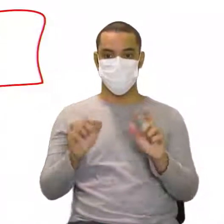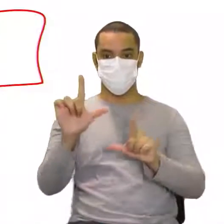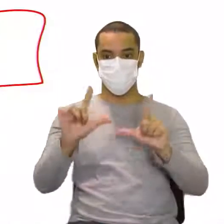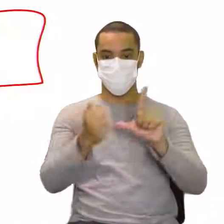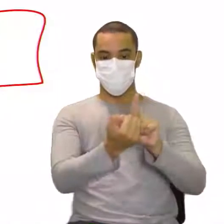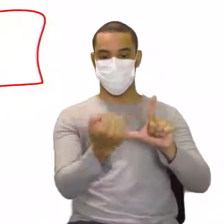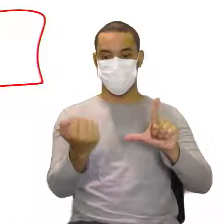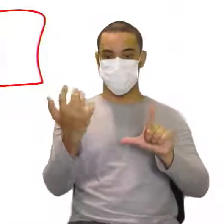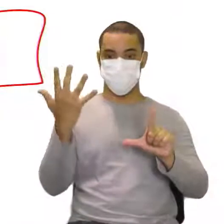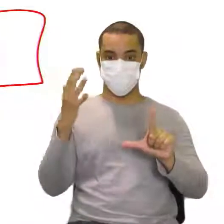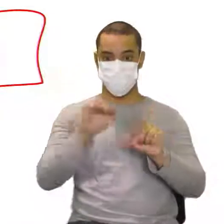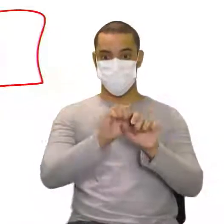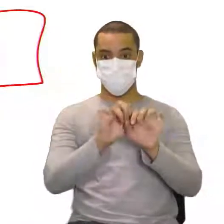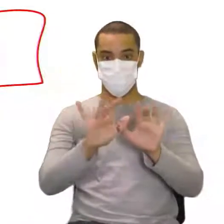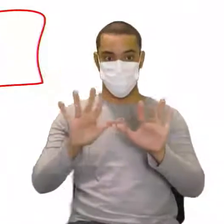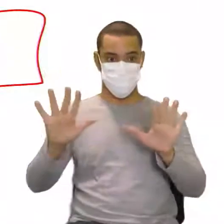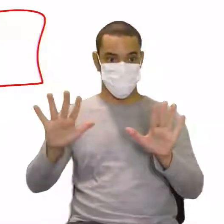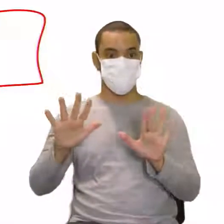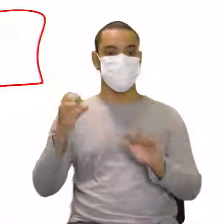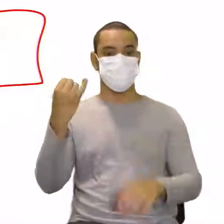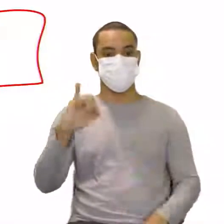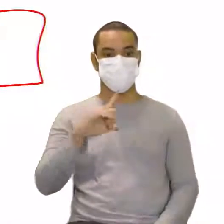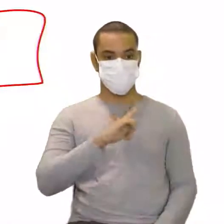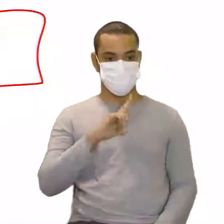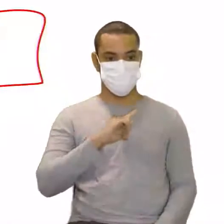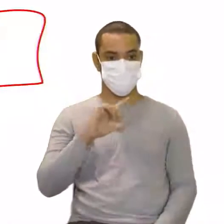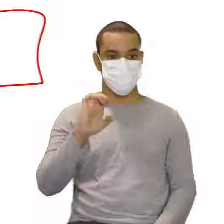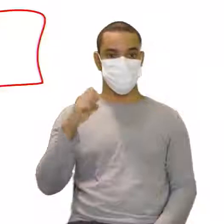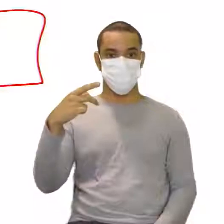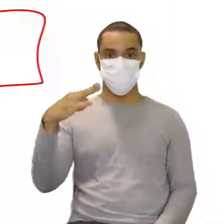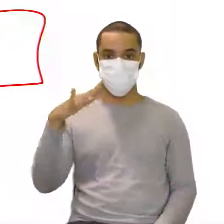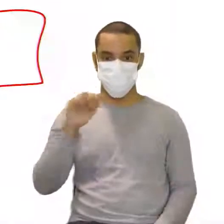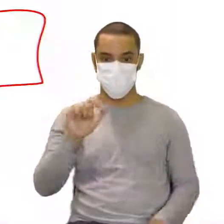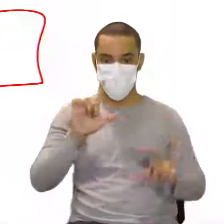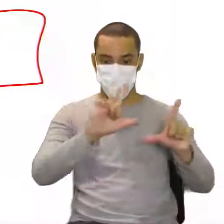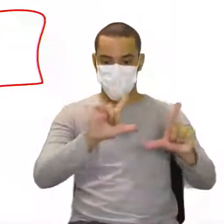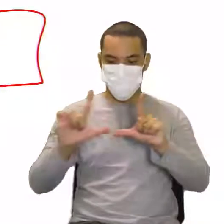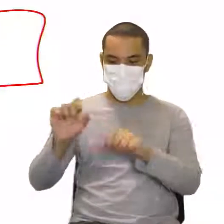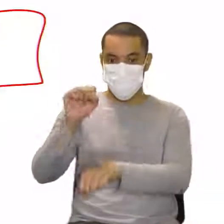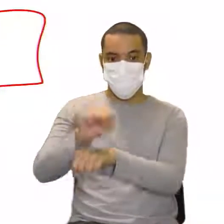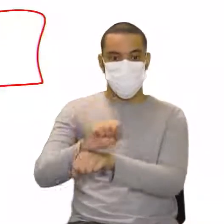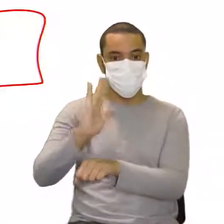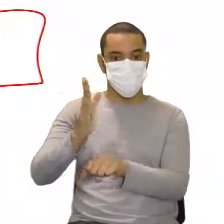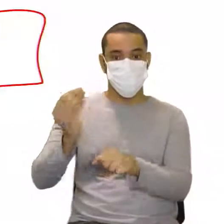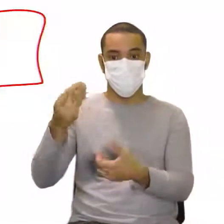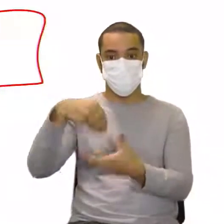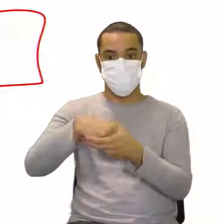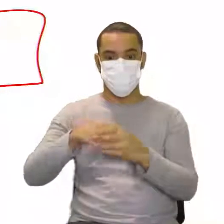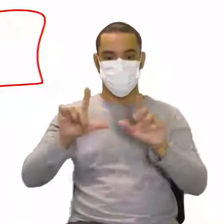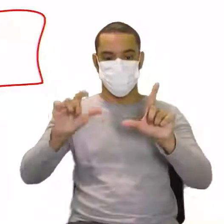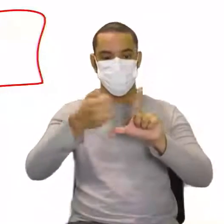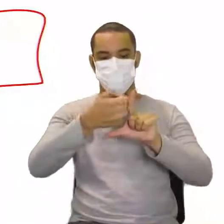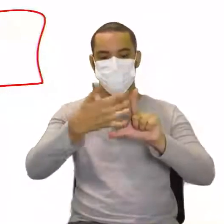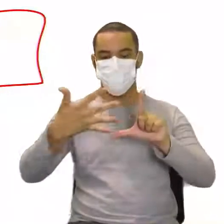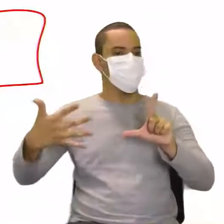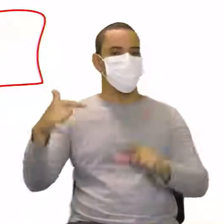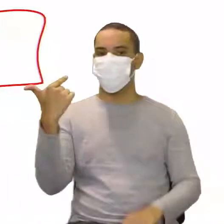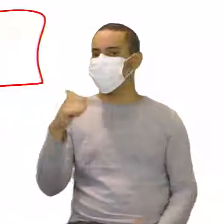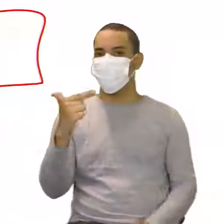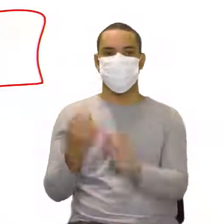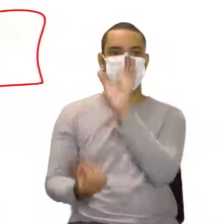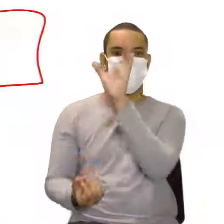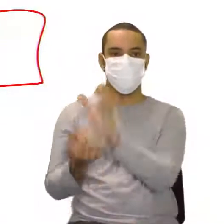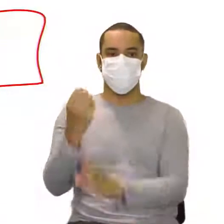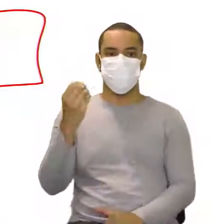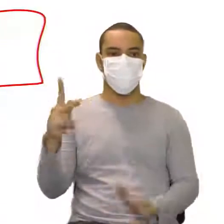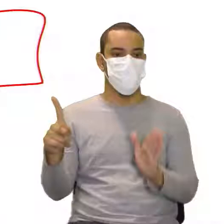campo. Quando a espira está em repouso ou totalmente mergulhada, não há surgimento